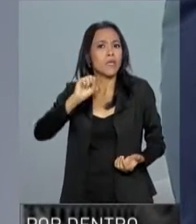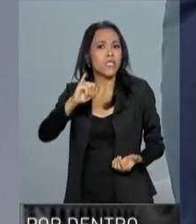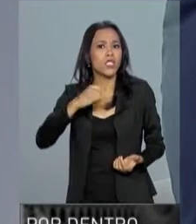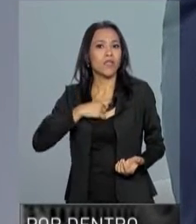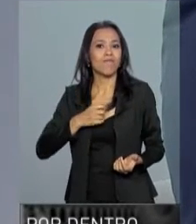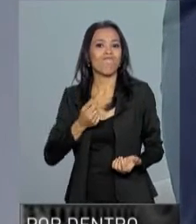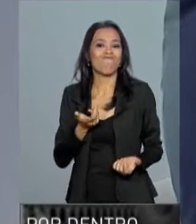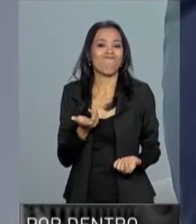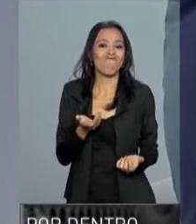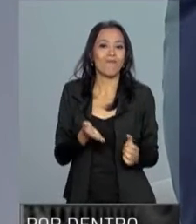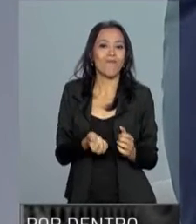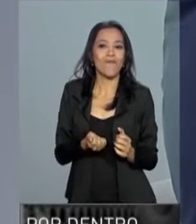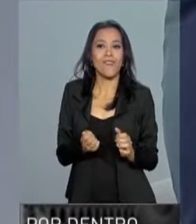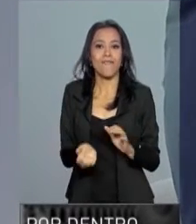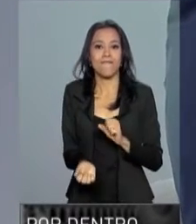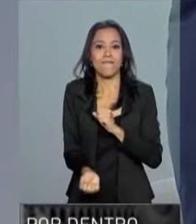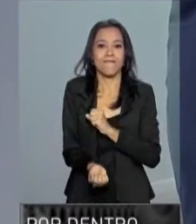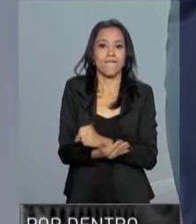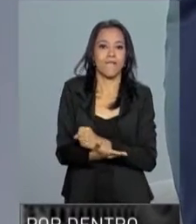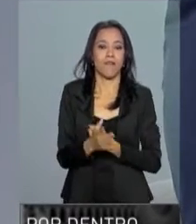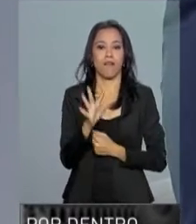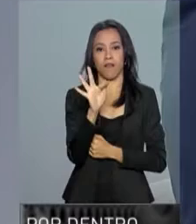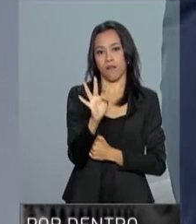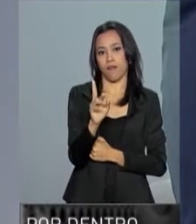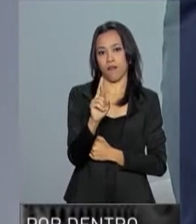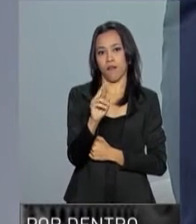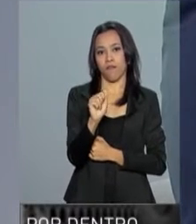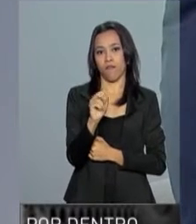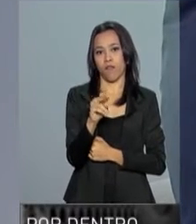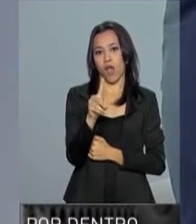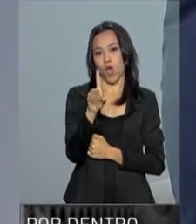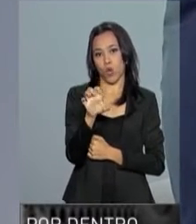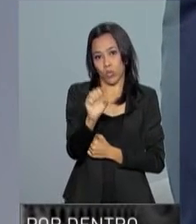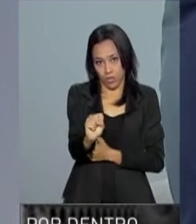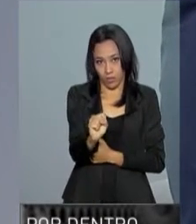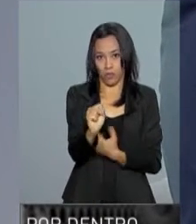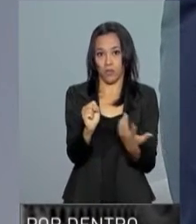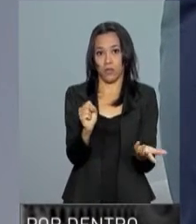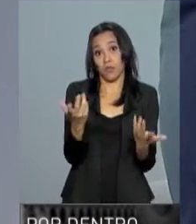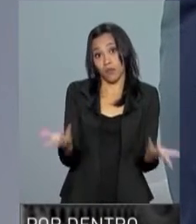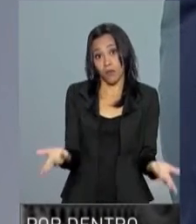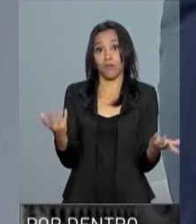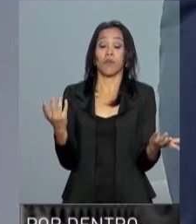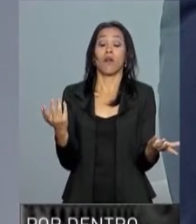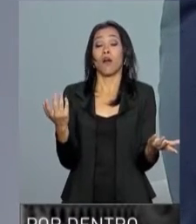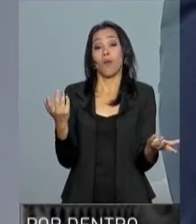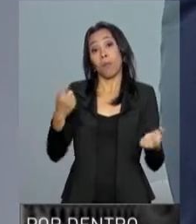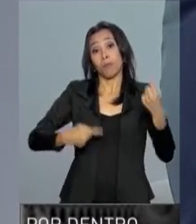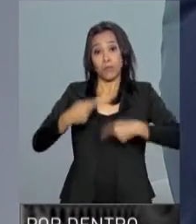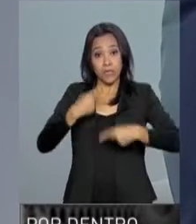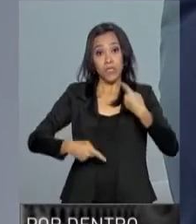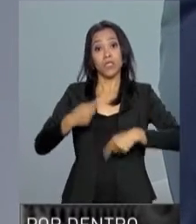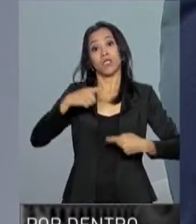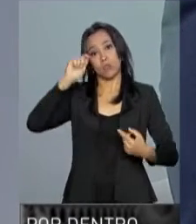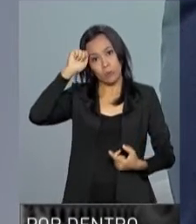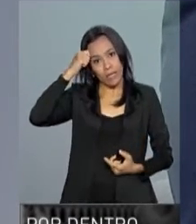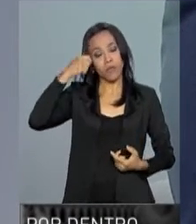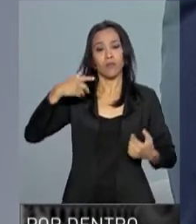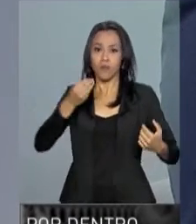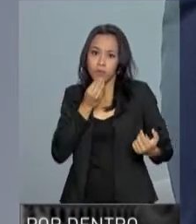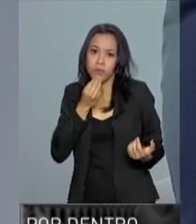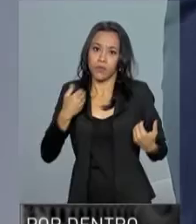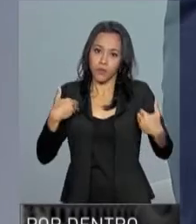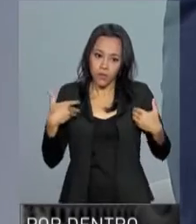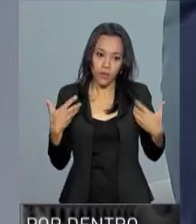de fraudes né é uma política importantíssimo para que o negro que pudesse é ter sua presença em espaços